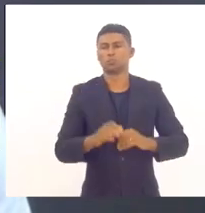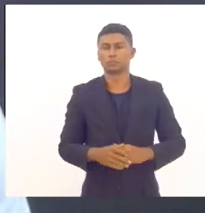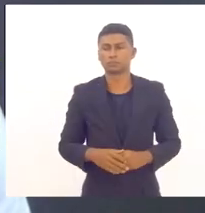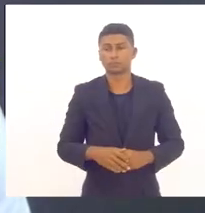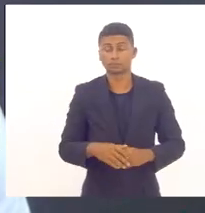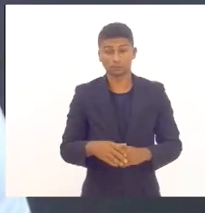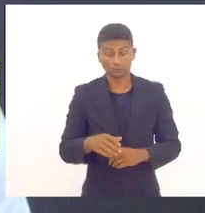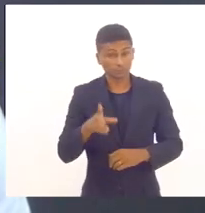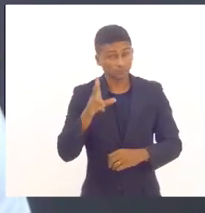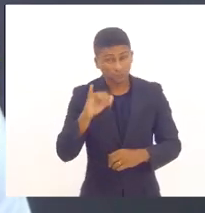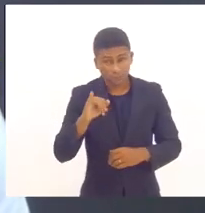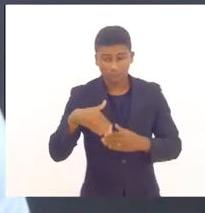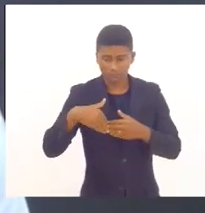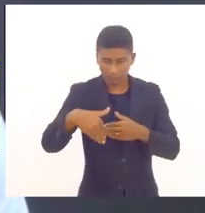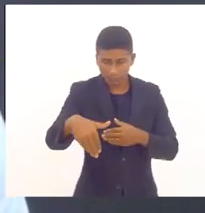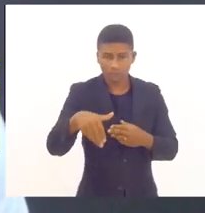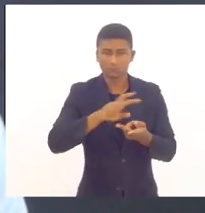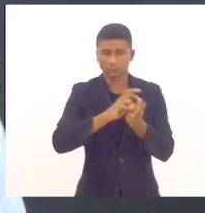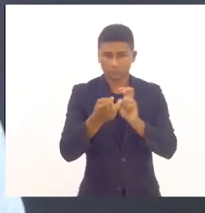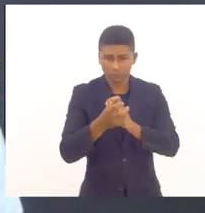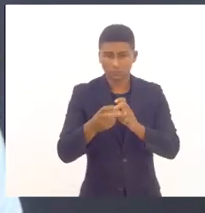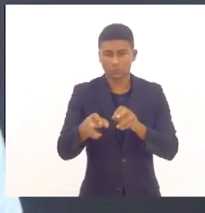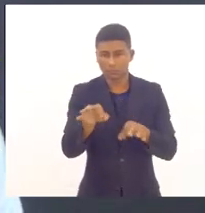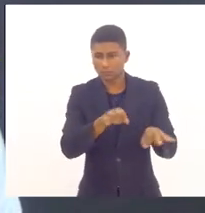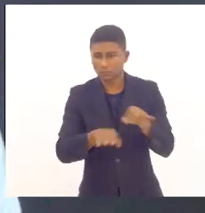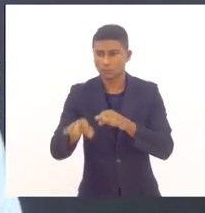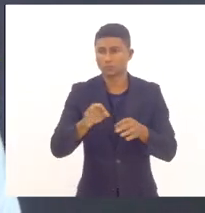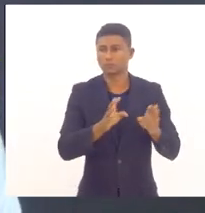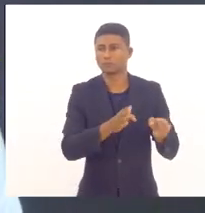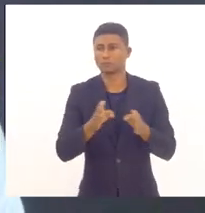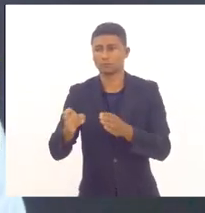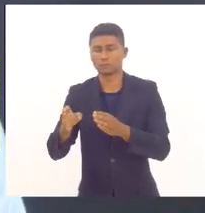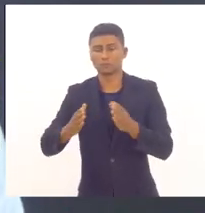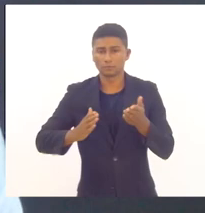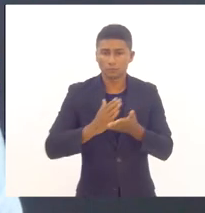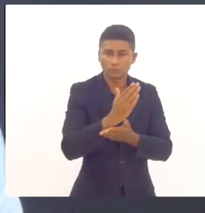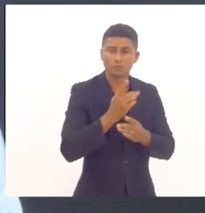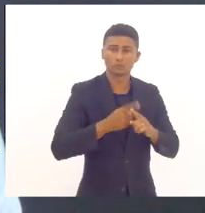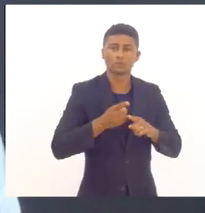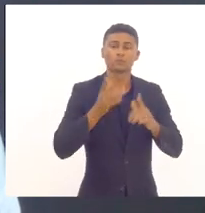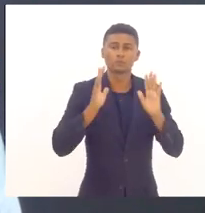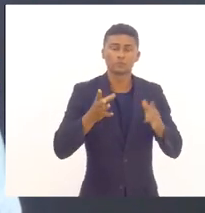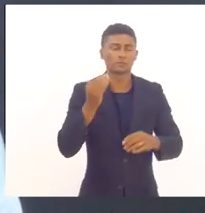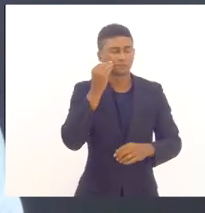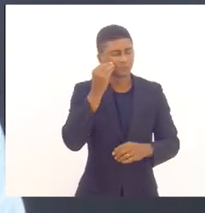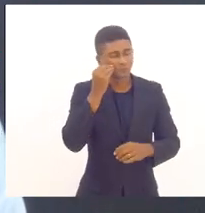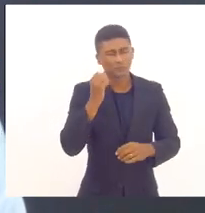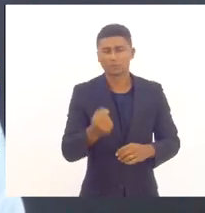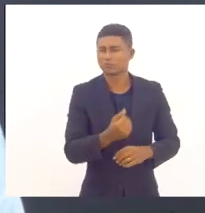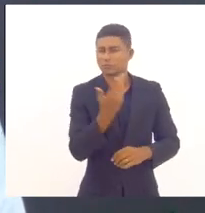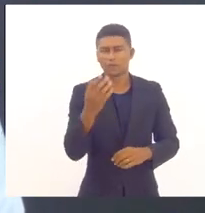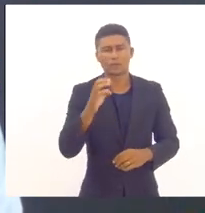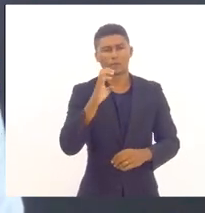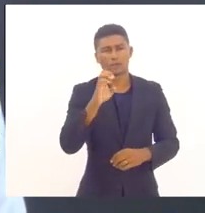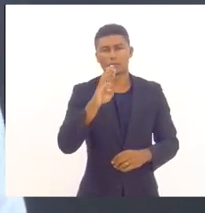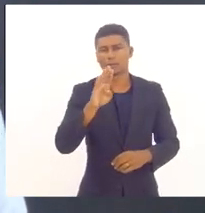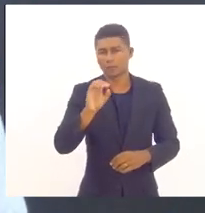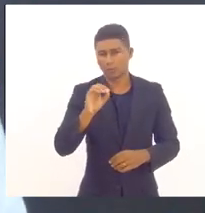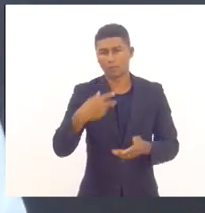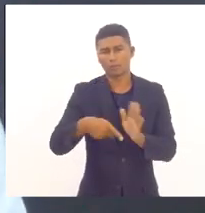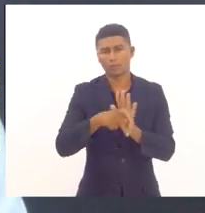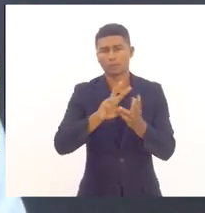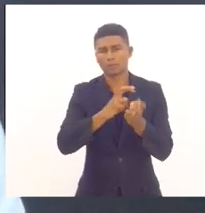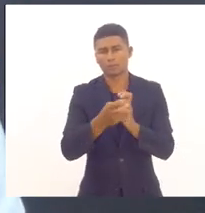capoeira tiver organizado para aprovar, que nós já tentamos várias vezes, o CBO da capoeira, aí nós vamos sair dessa